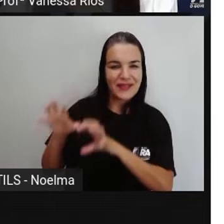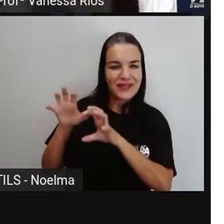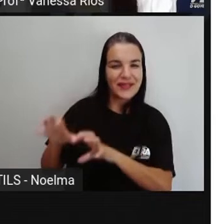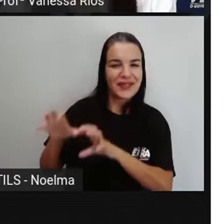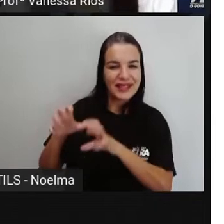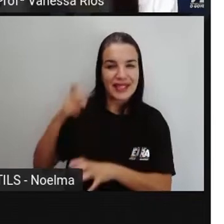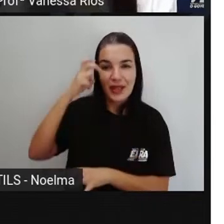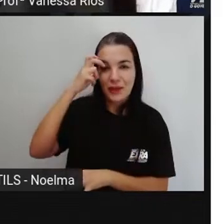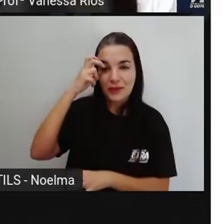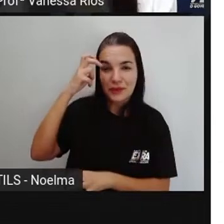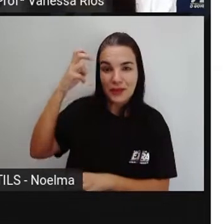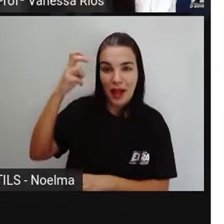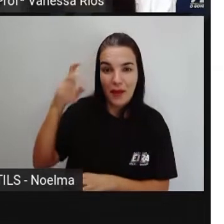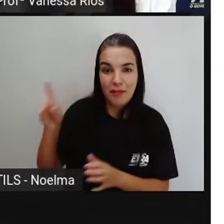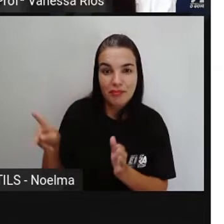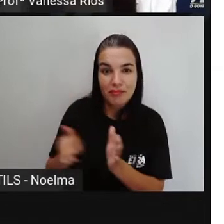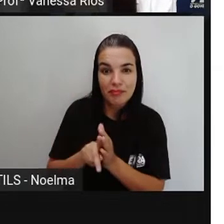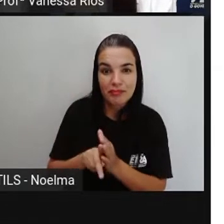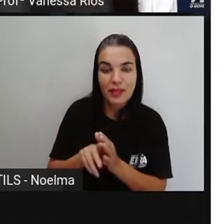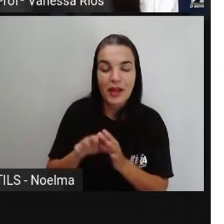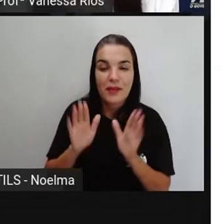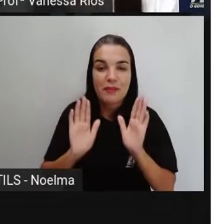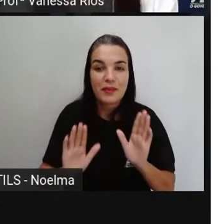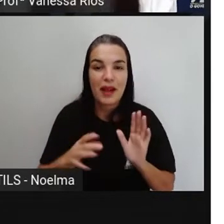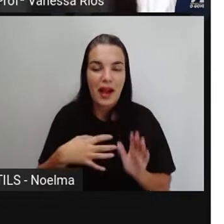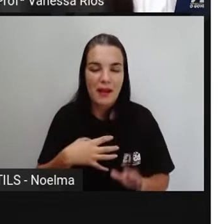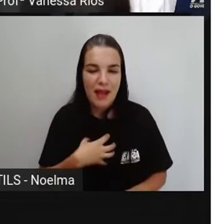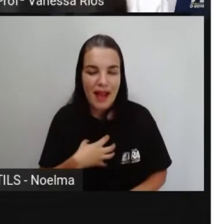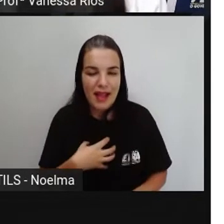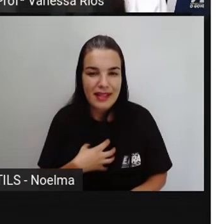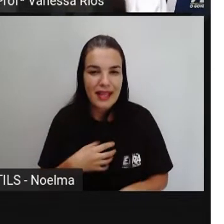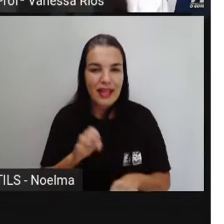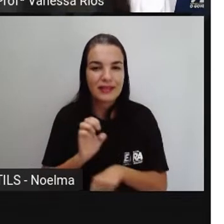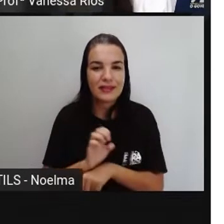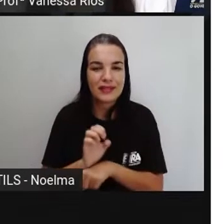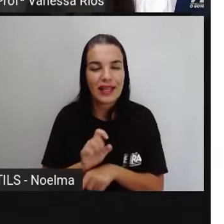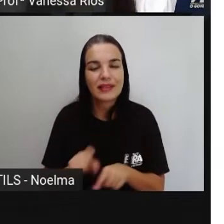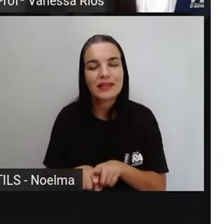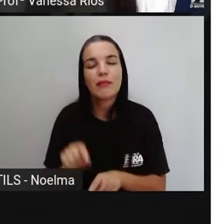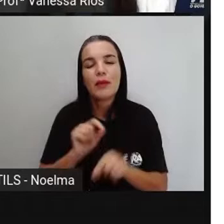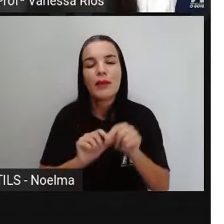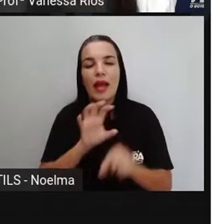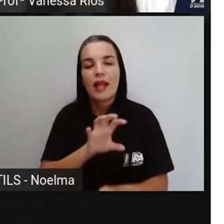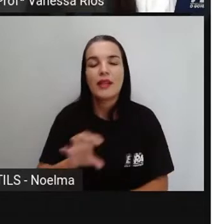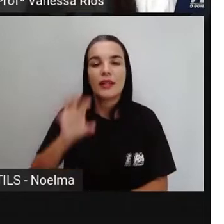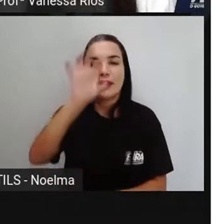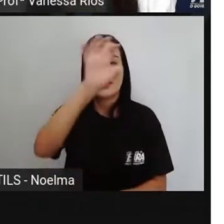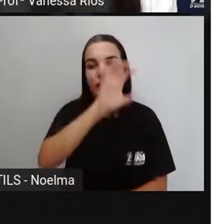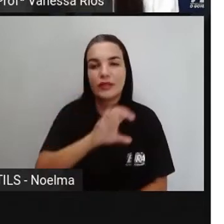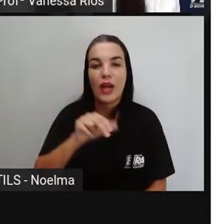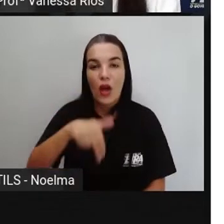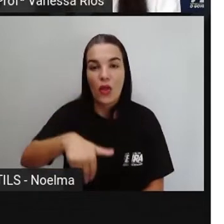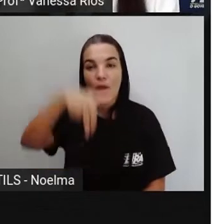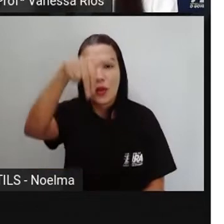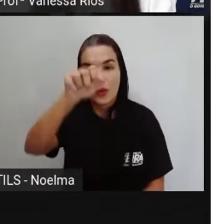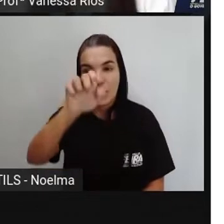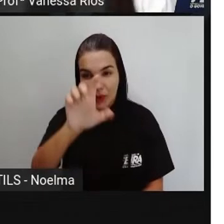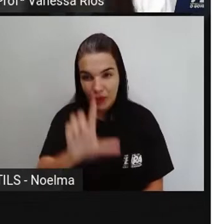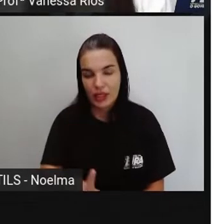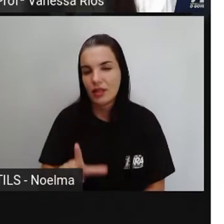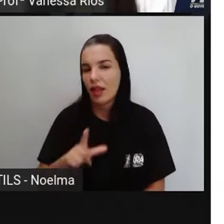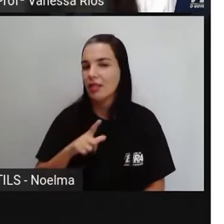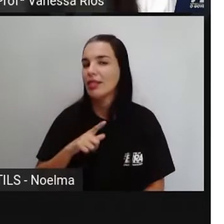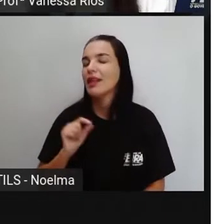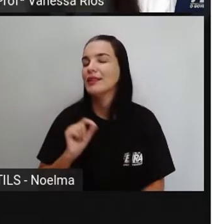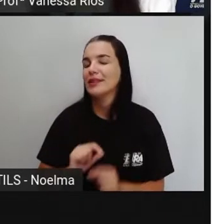gente encontra dentro do espaço da Bahia e dentro do espaço do Nordeste, e que ganha muito destaque aí por